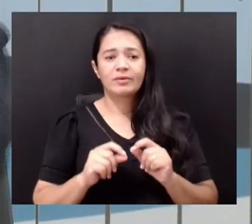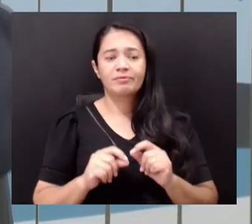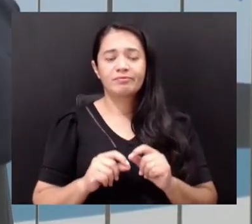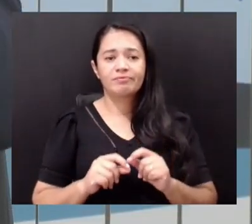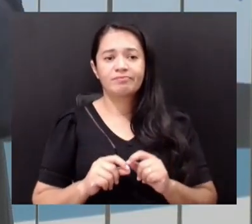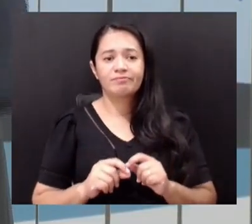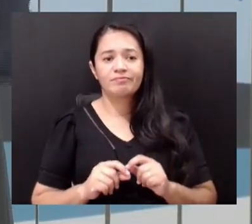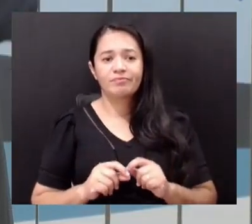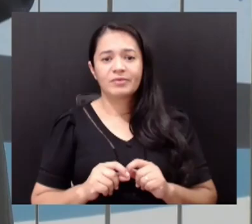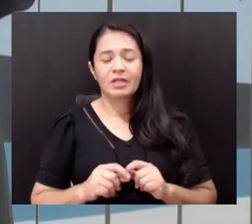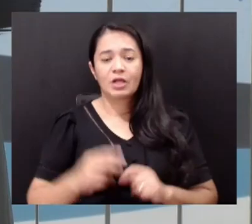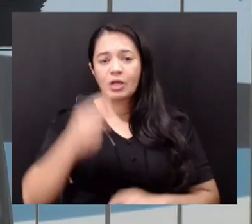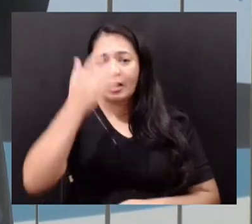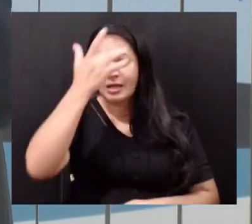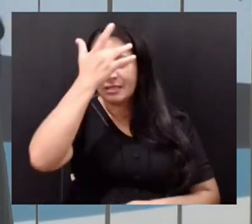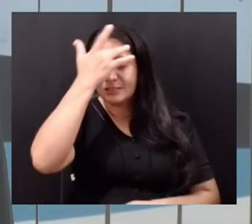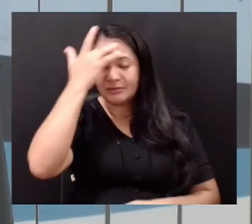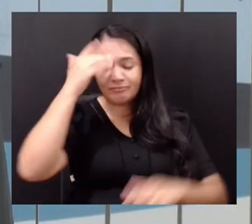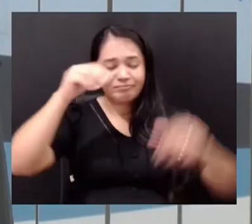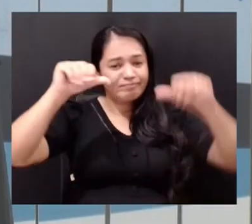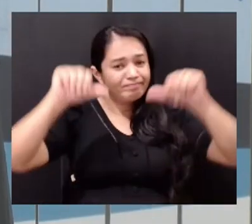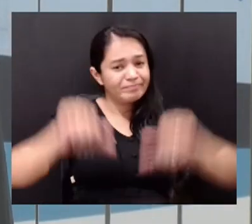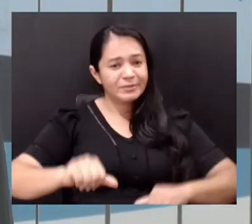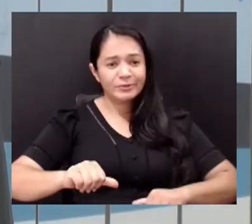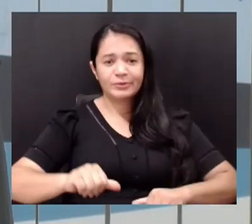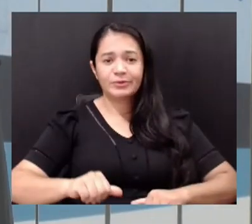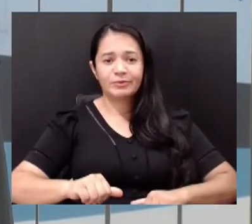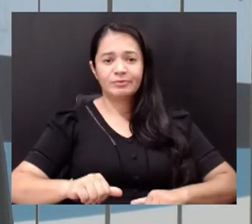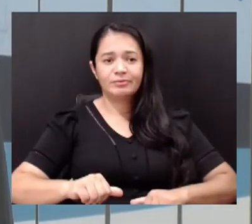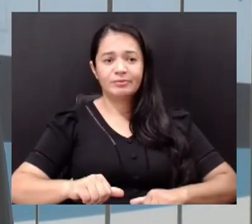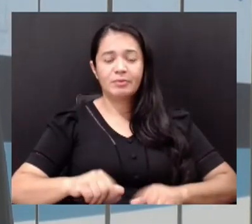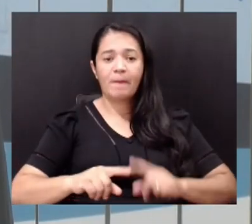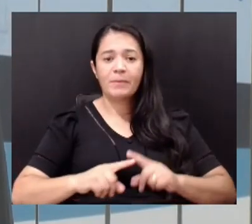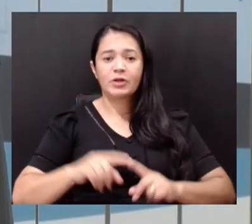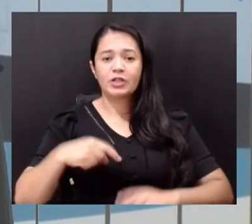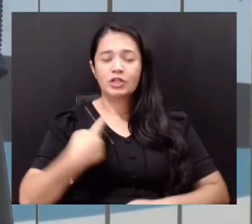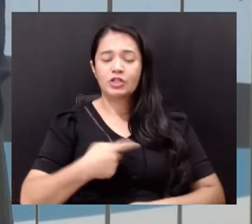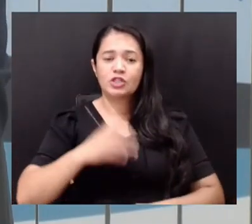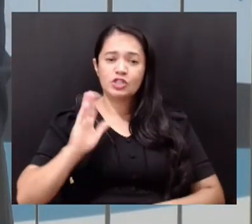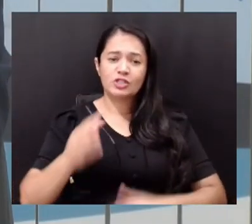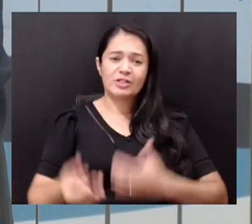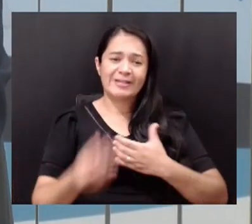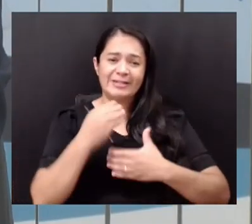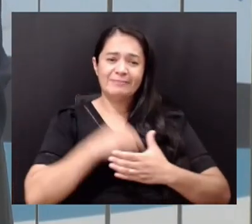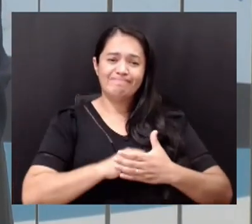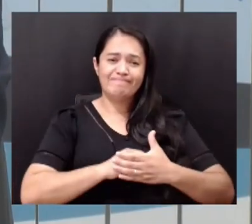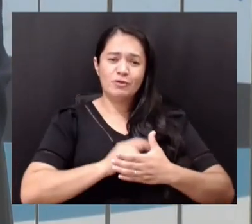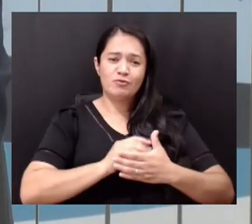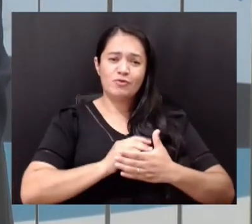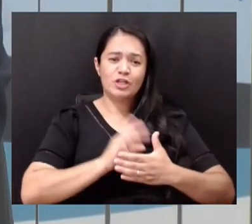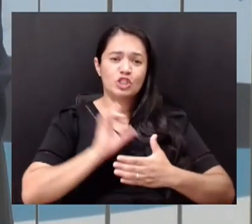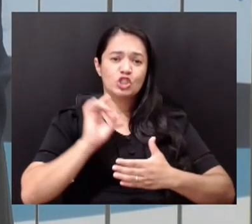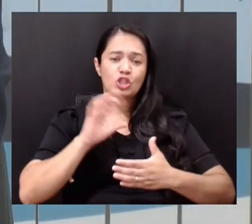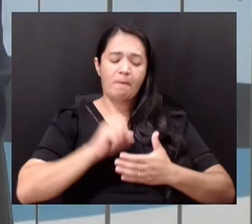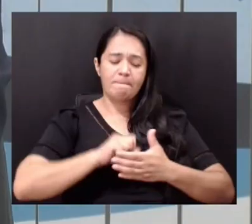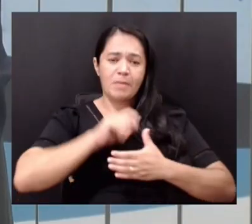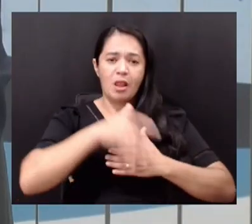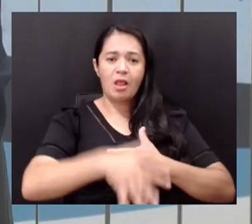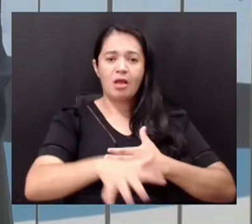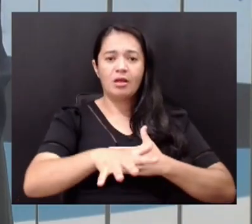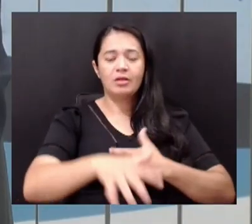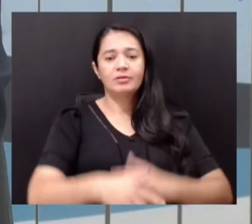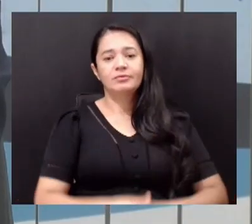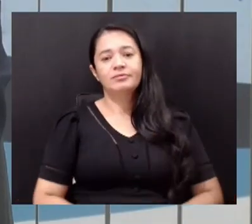mental. Ela transbordou tudo aquilo que a gente já tinha lá dentro, né? Doutora, a gente vai tomar uma